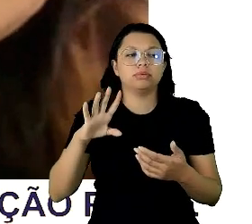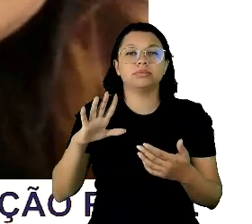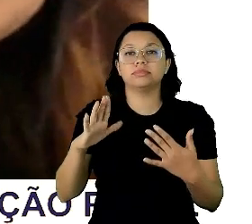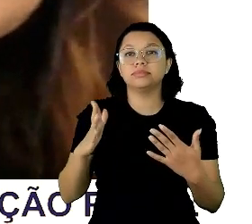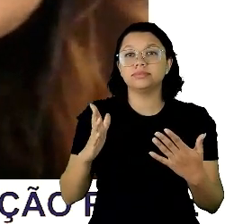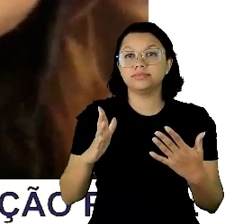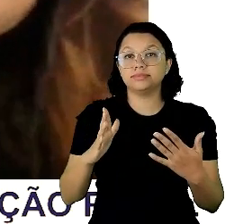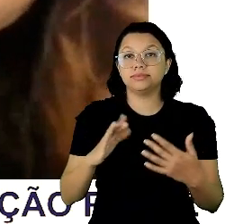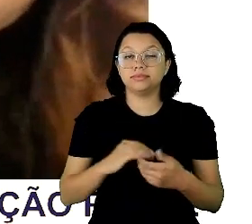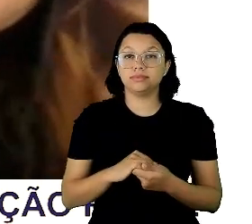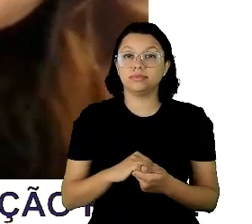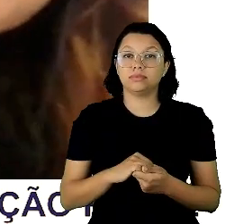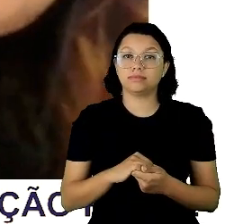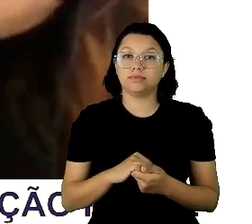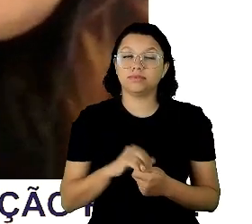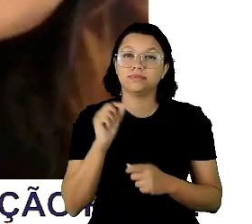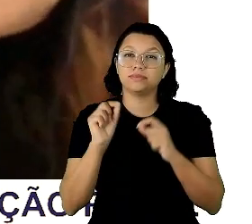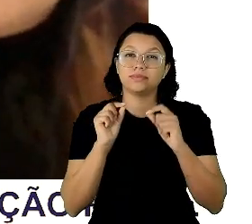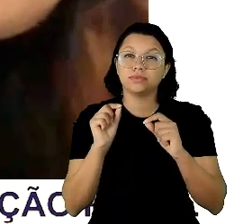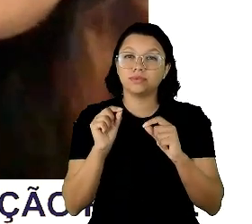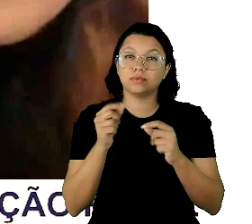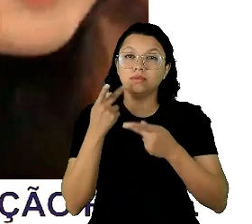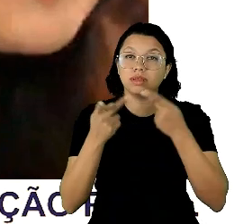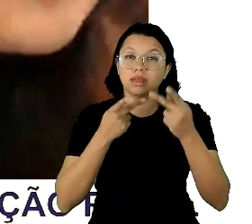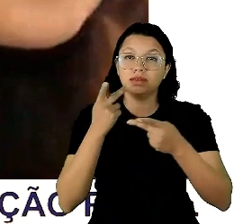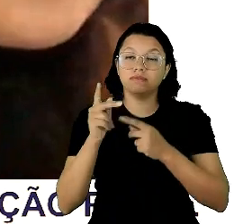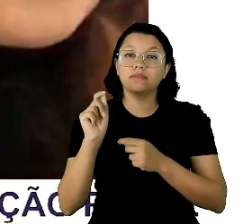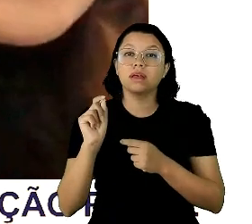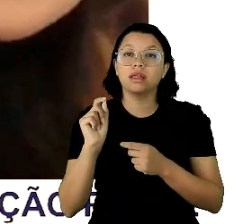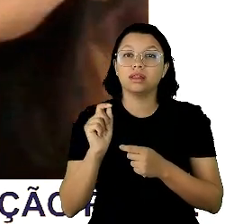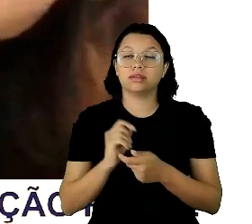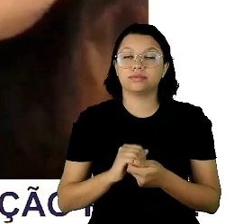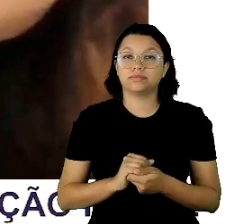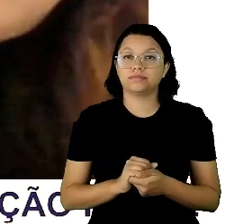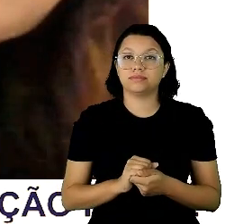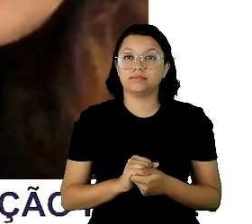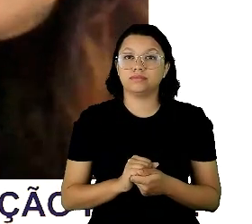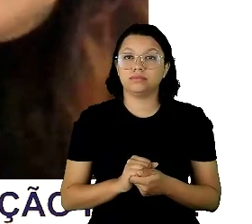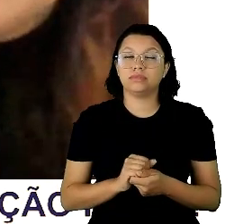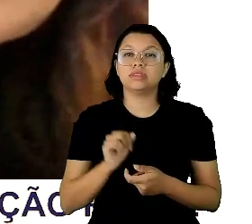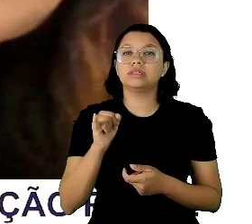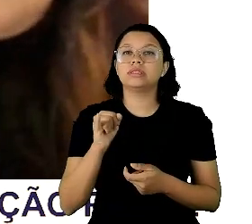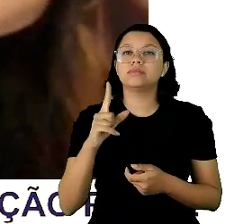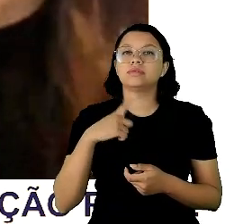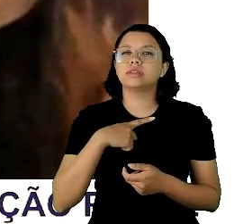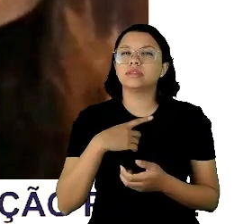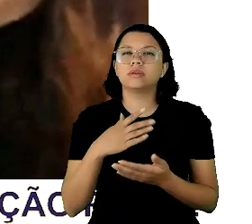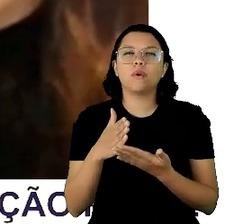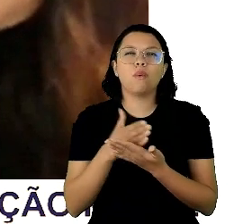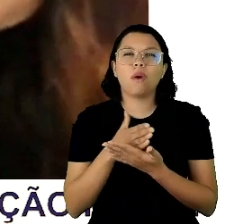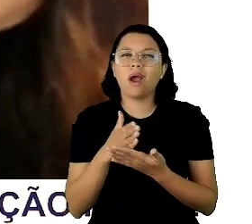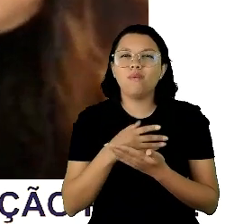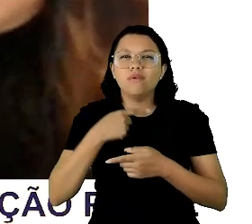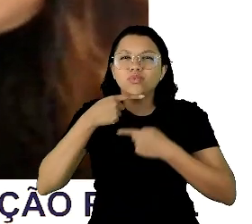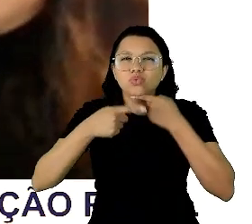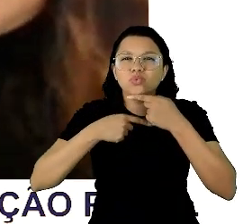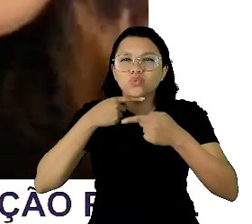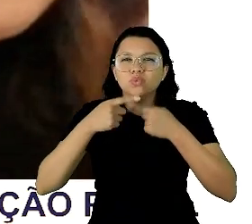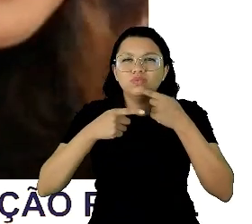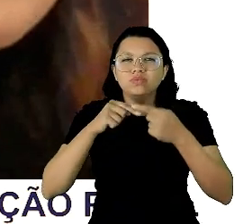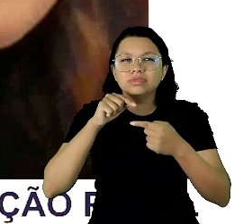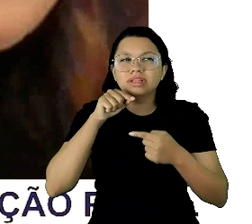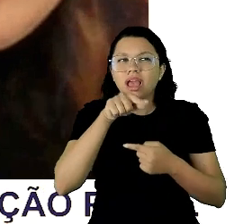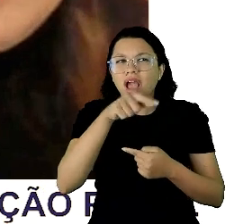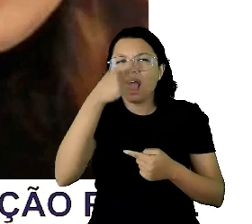E o que ela prega é o seguinte, que se você tiver qualquer dúvida da consciência da outra pessoa,